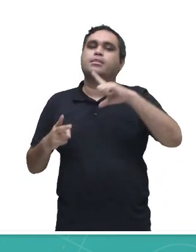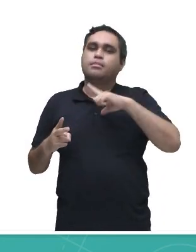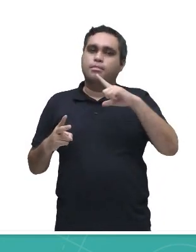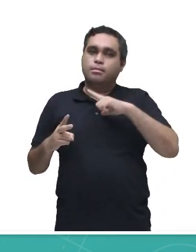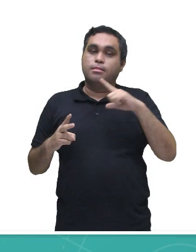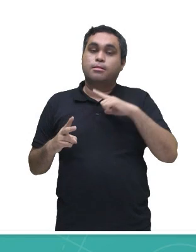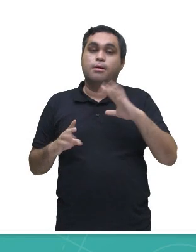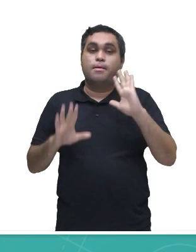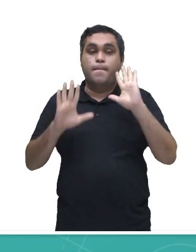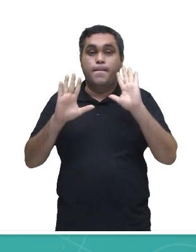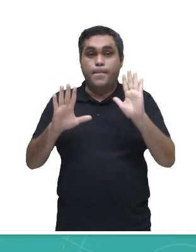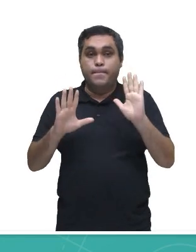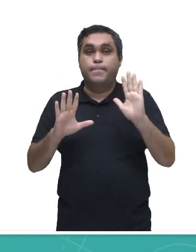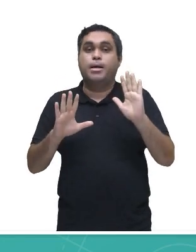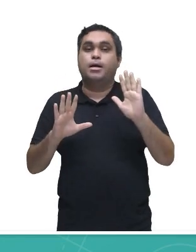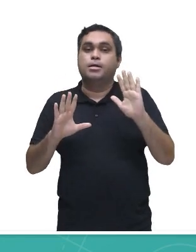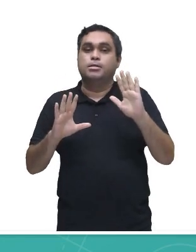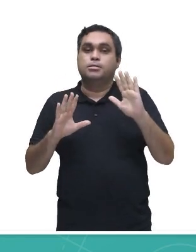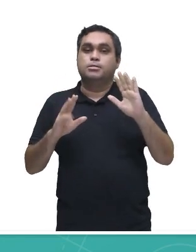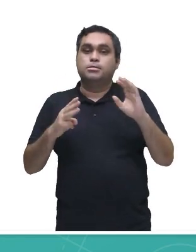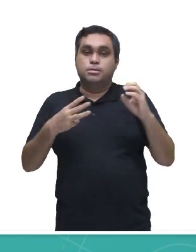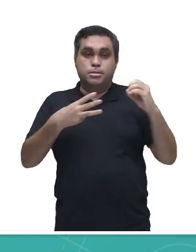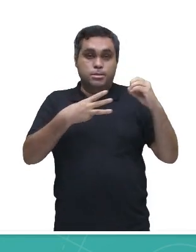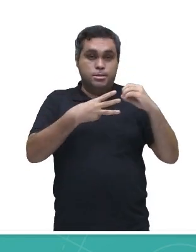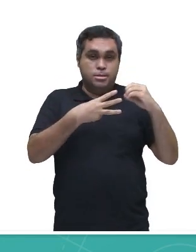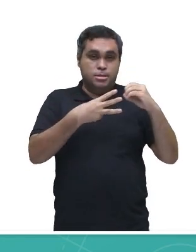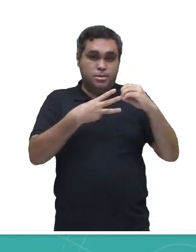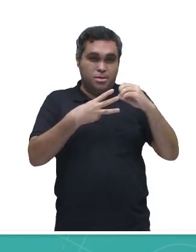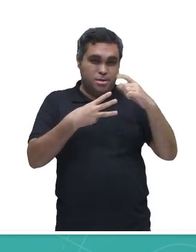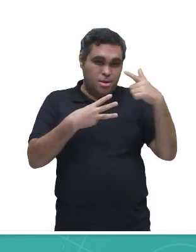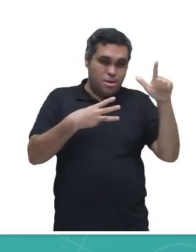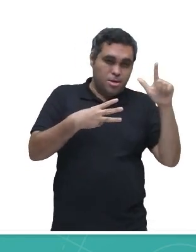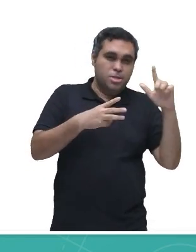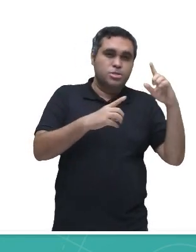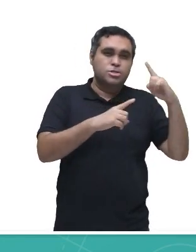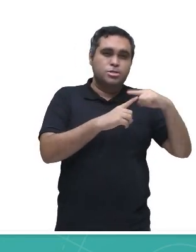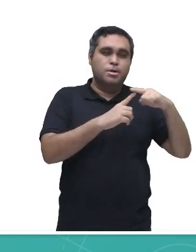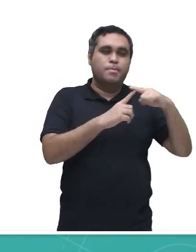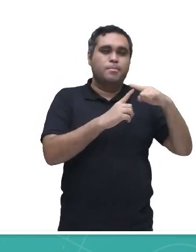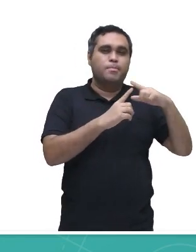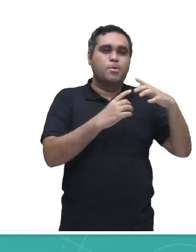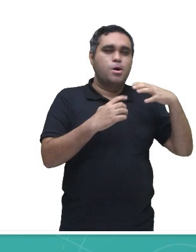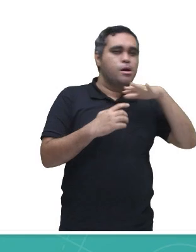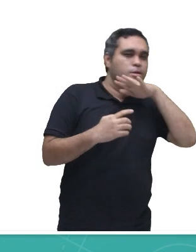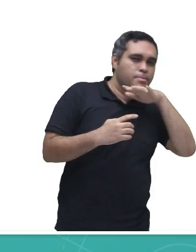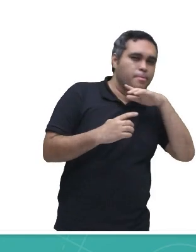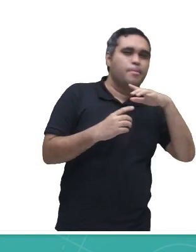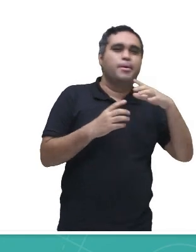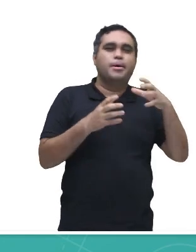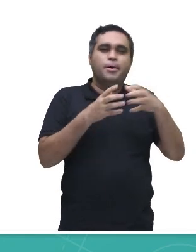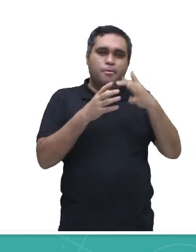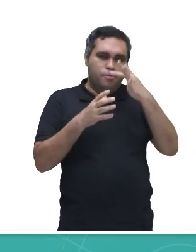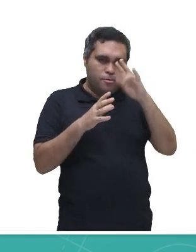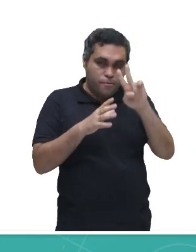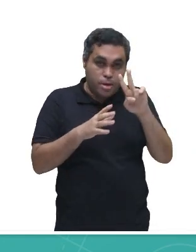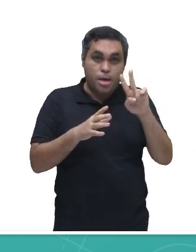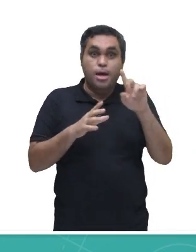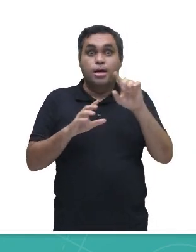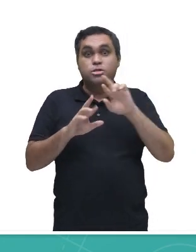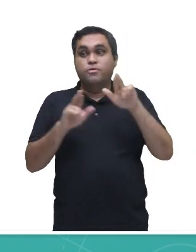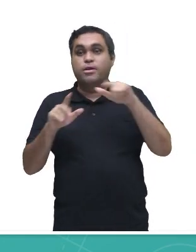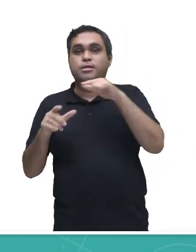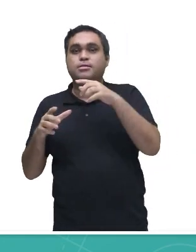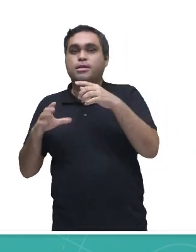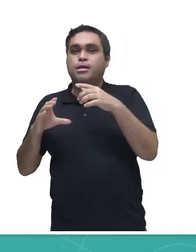das células eucariontes, esse material genético não fica organizado no núcleo. Olha aqui onde ele está. Ele